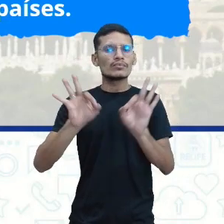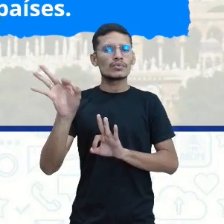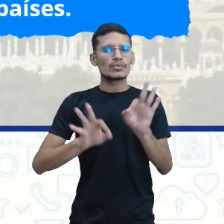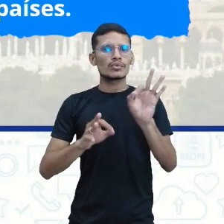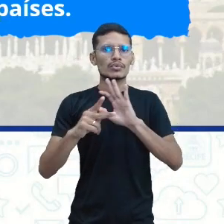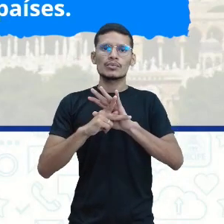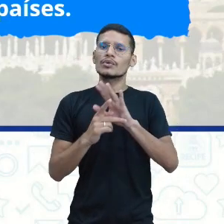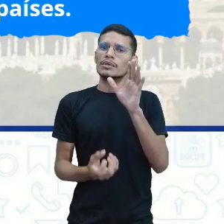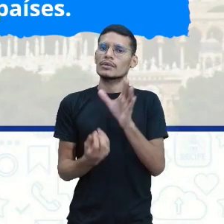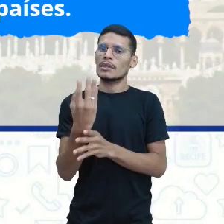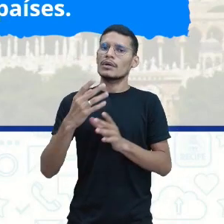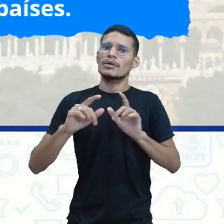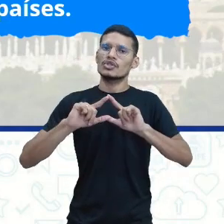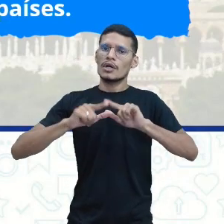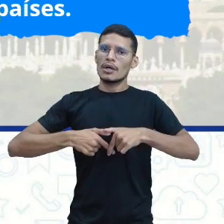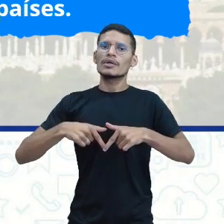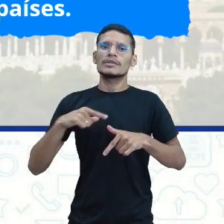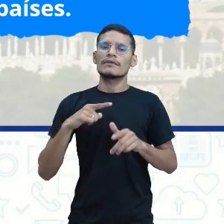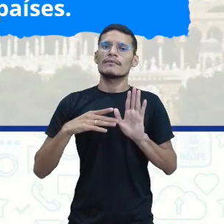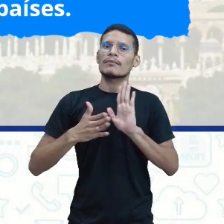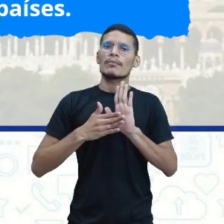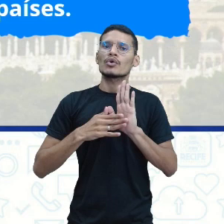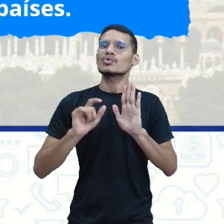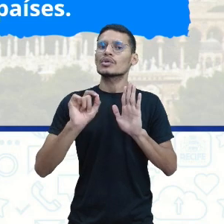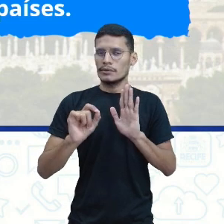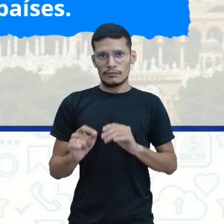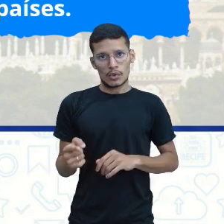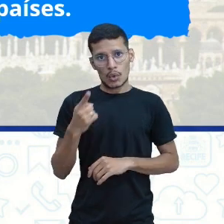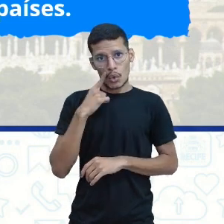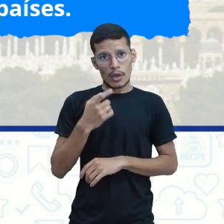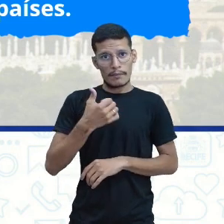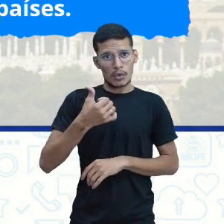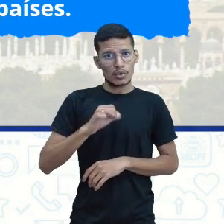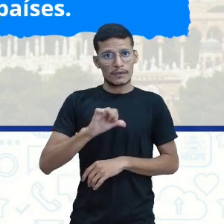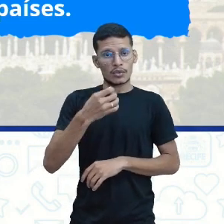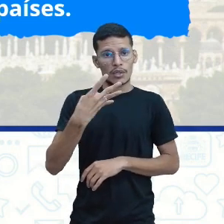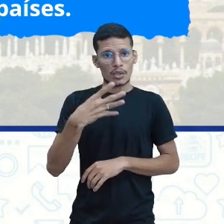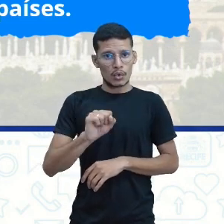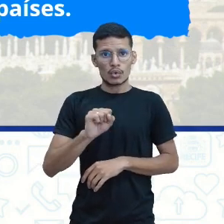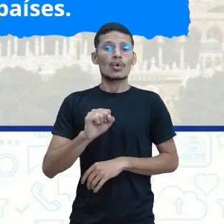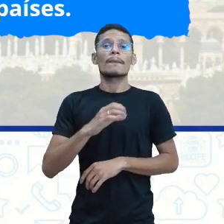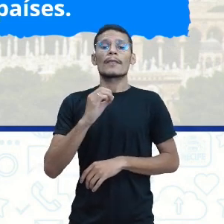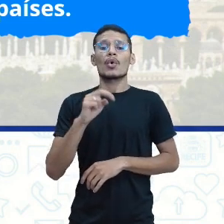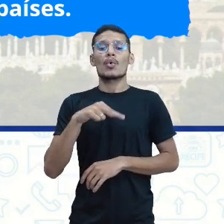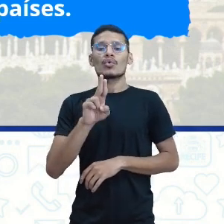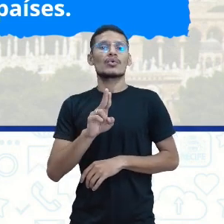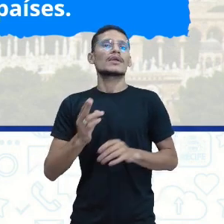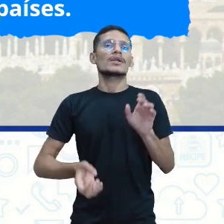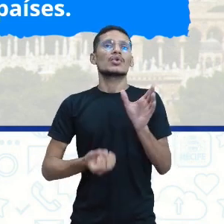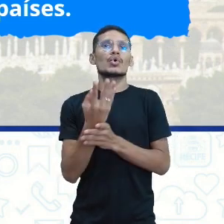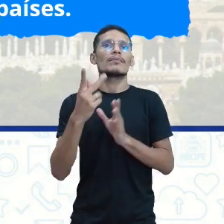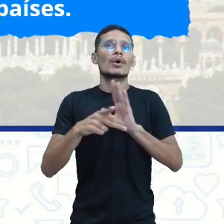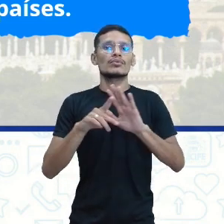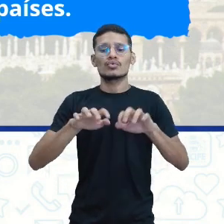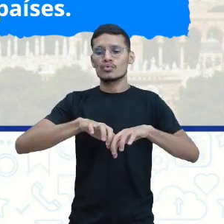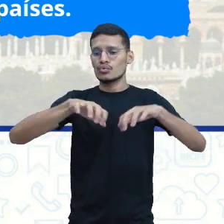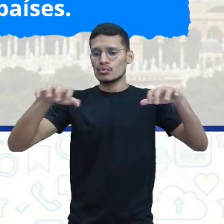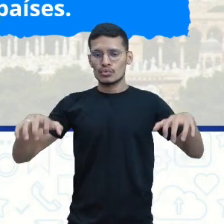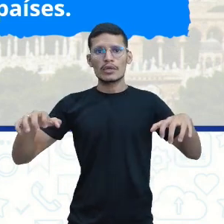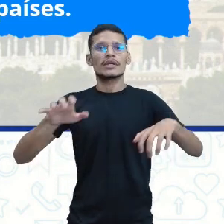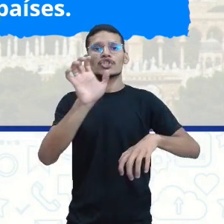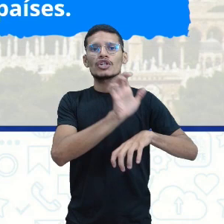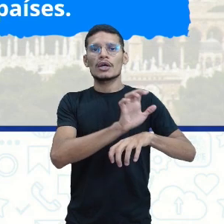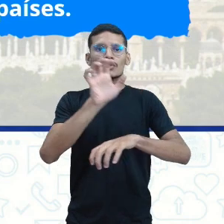criação do Estado de Israel, e lá surgiu uma proposta. Qual foi a proposta? Em 1948, a ONU propôs a criação de 2 estados na região